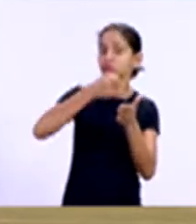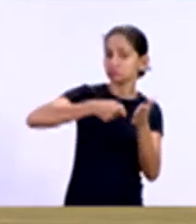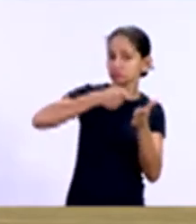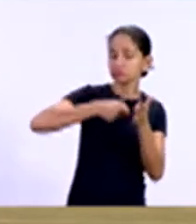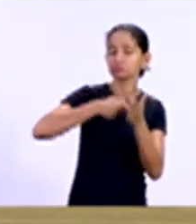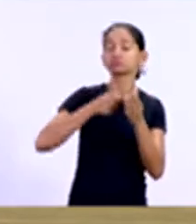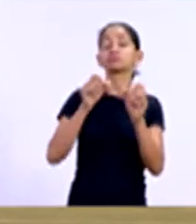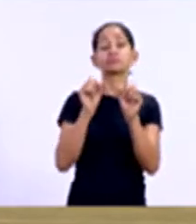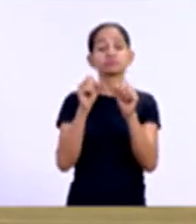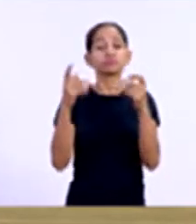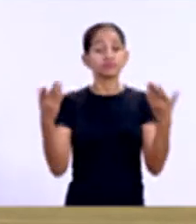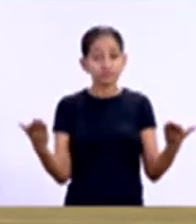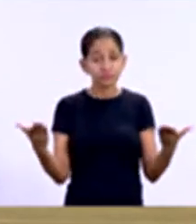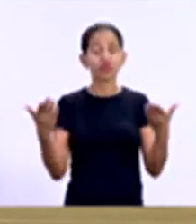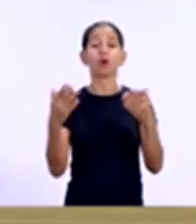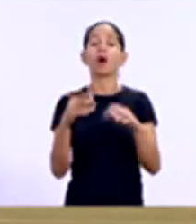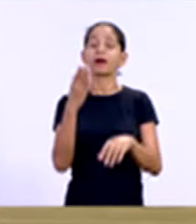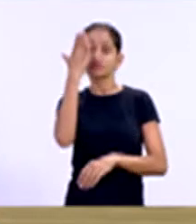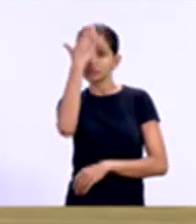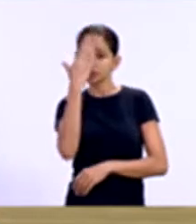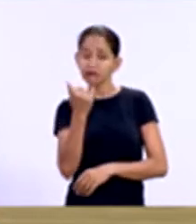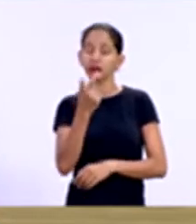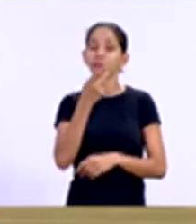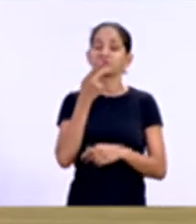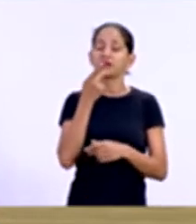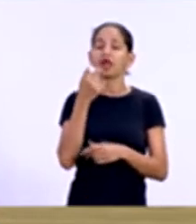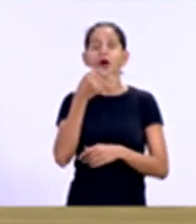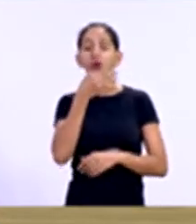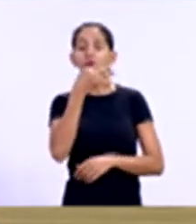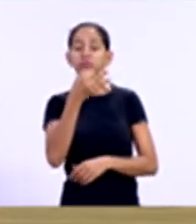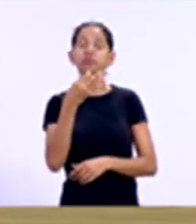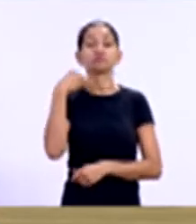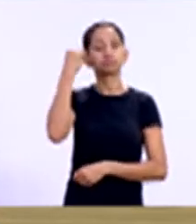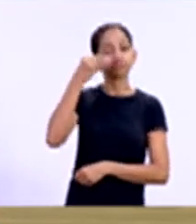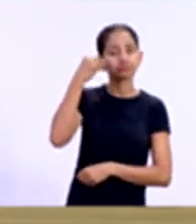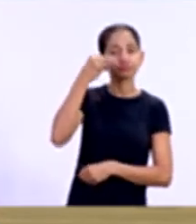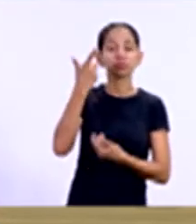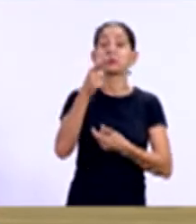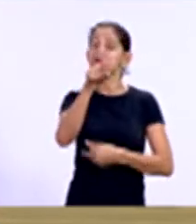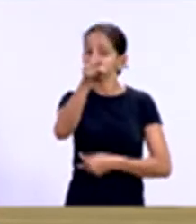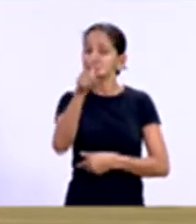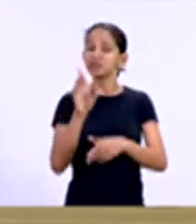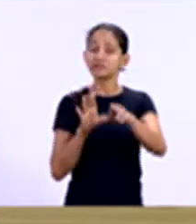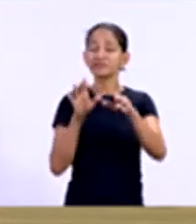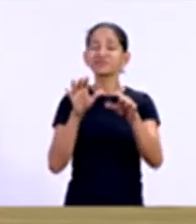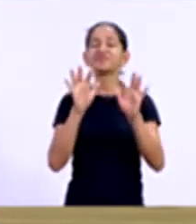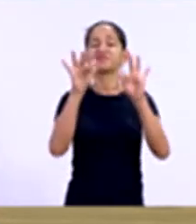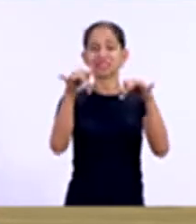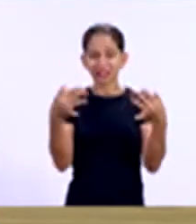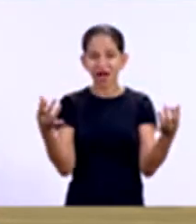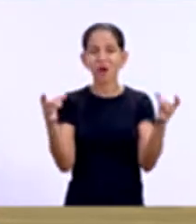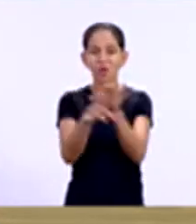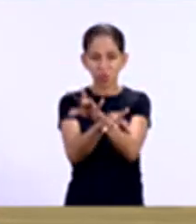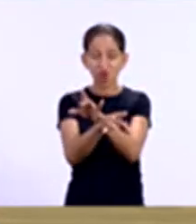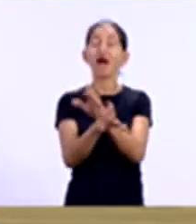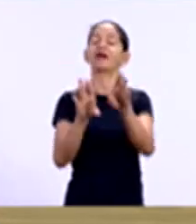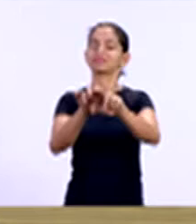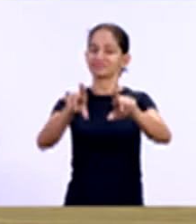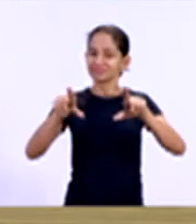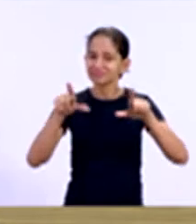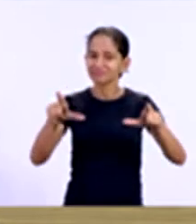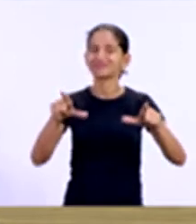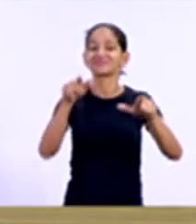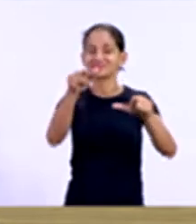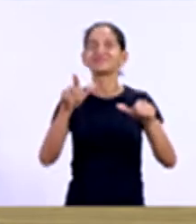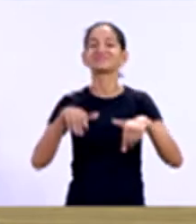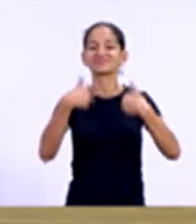respaldado. Então é através dessa legislação que você, ao final do curso, vai receber um certificado que em algum momento lá vai estar de acordo com o